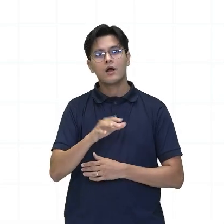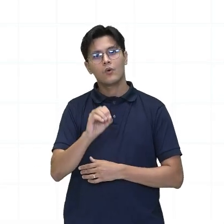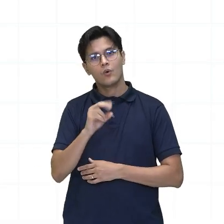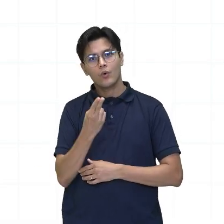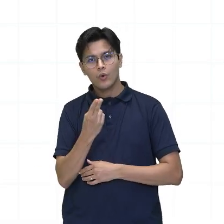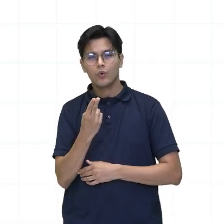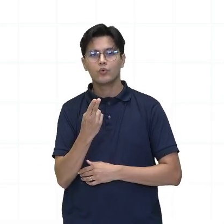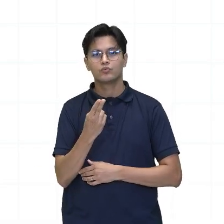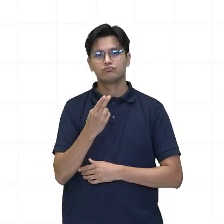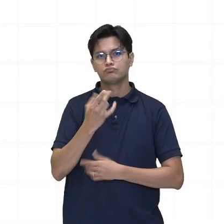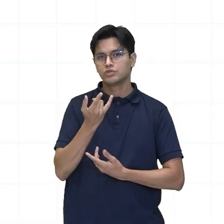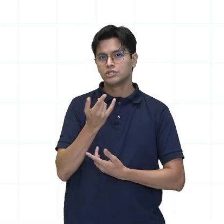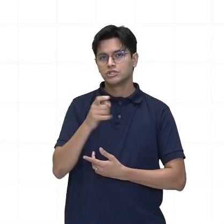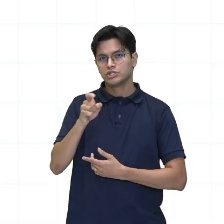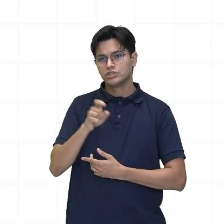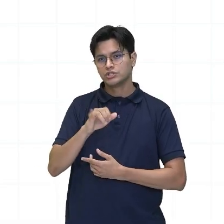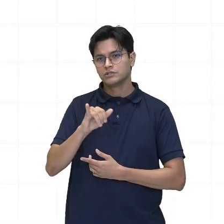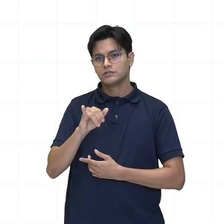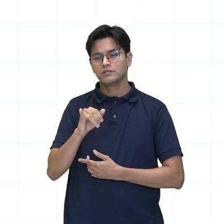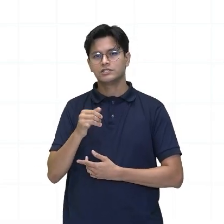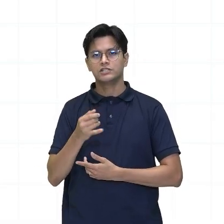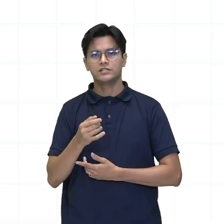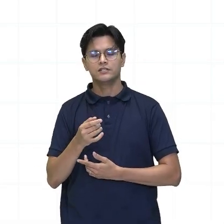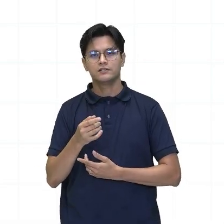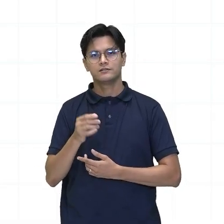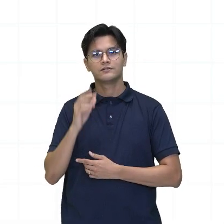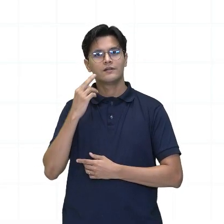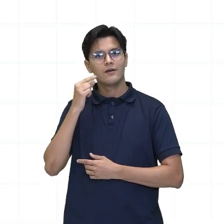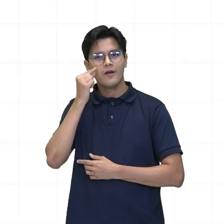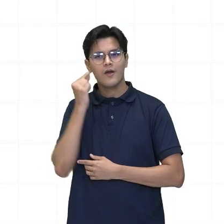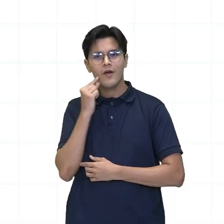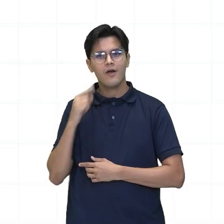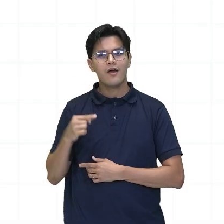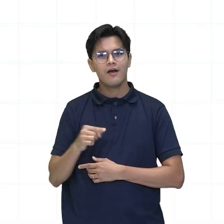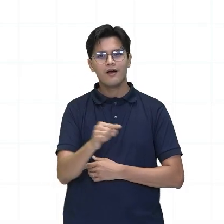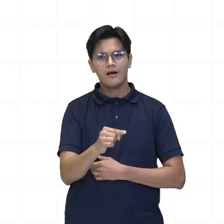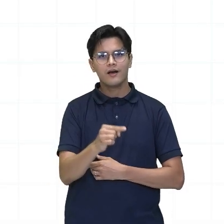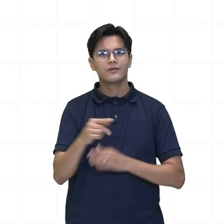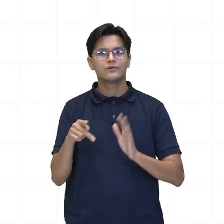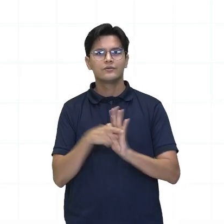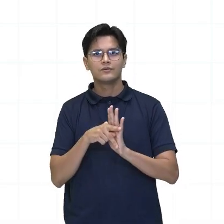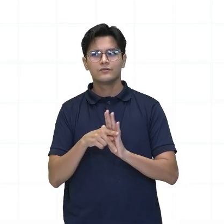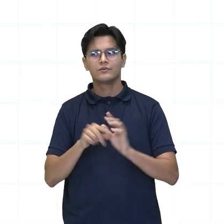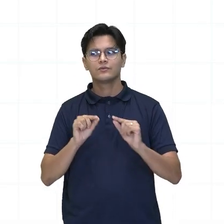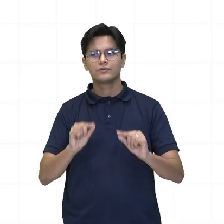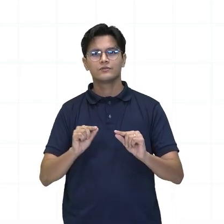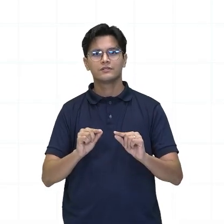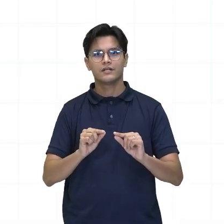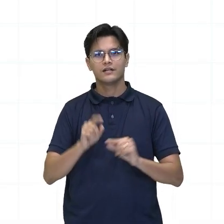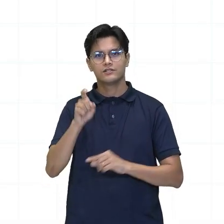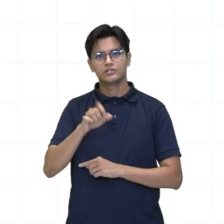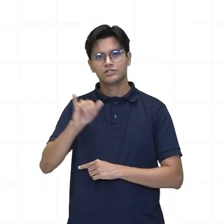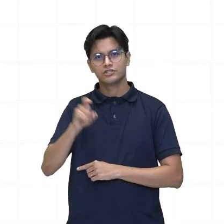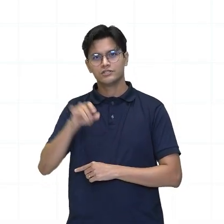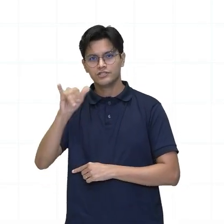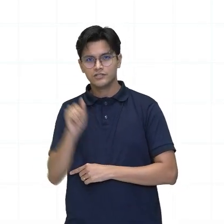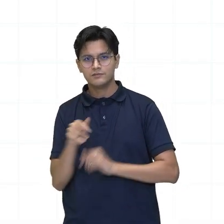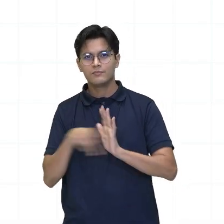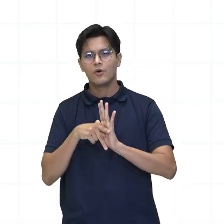porque tem a presença de ratos na transmissão dessa doença. Os sinais e sintomas são